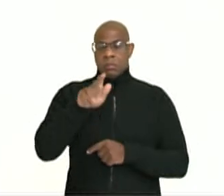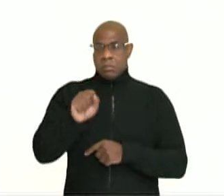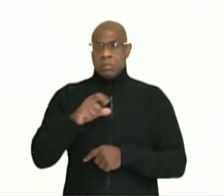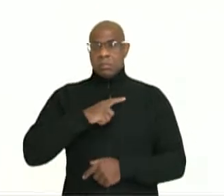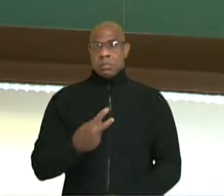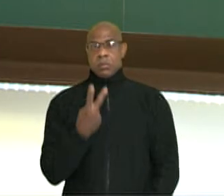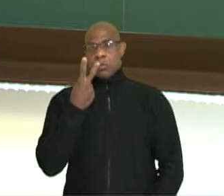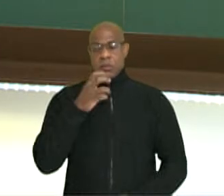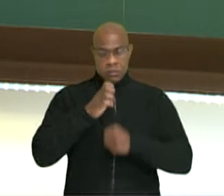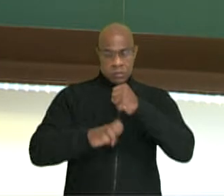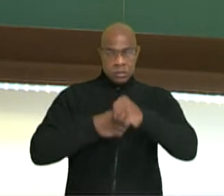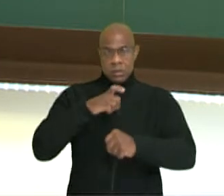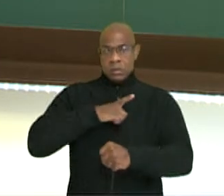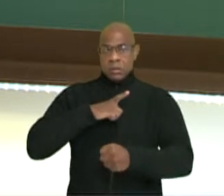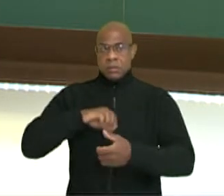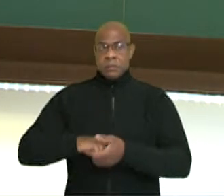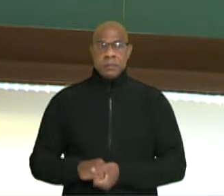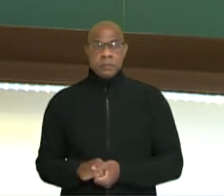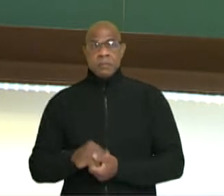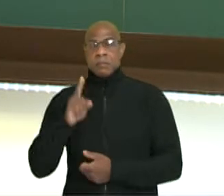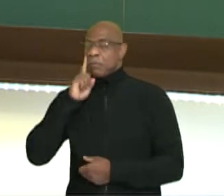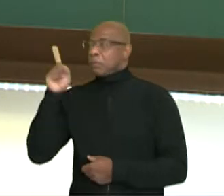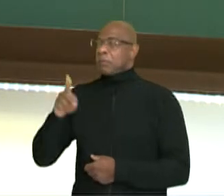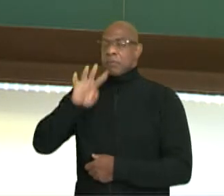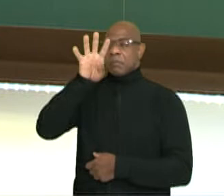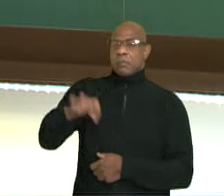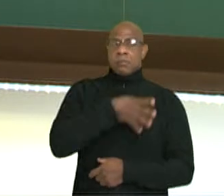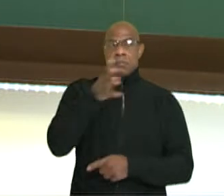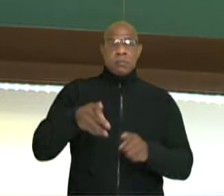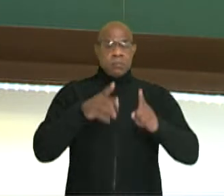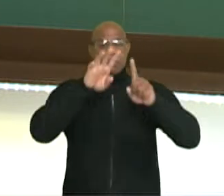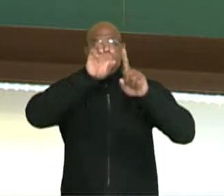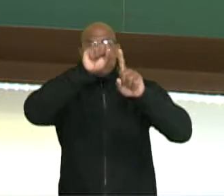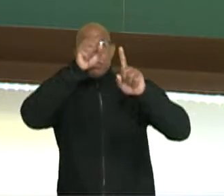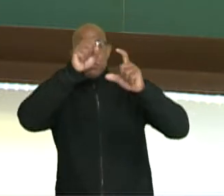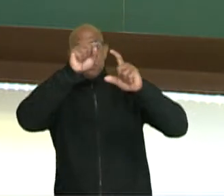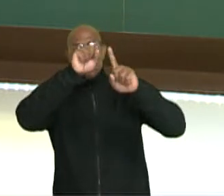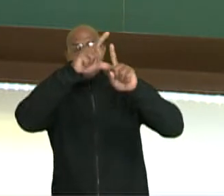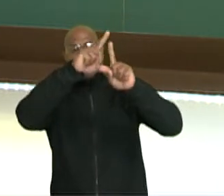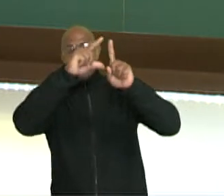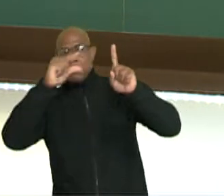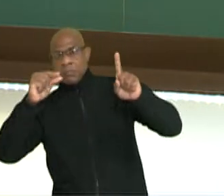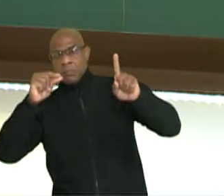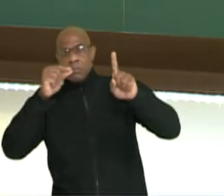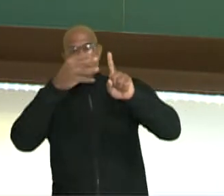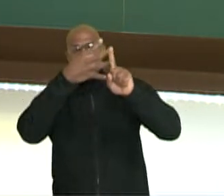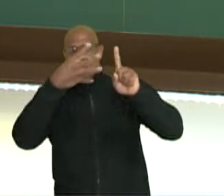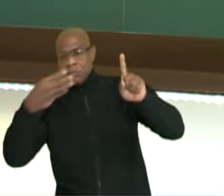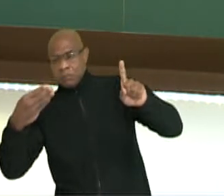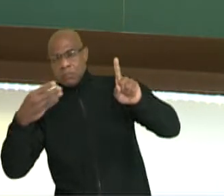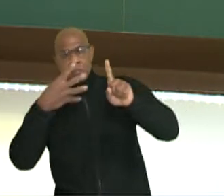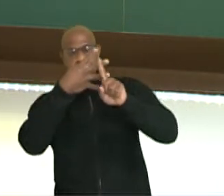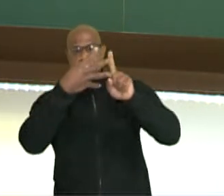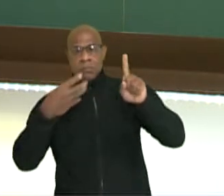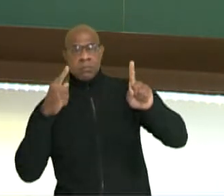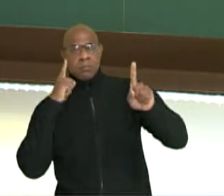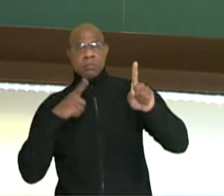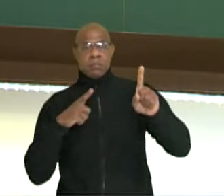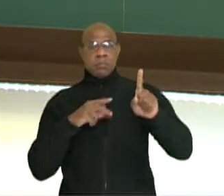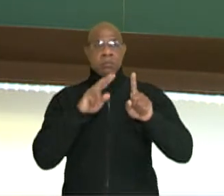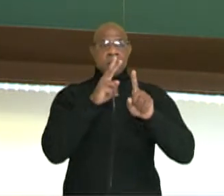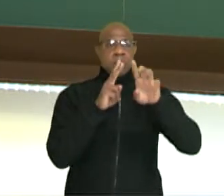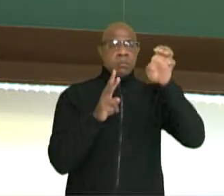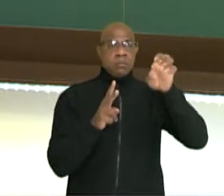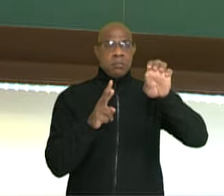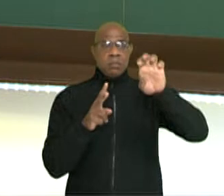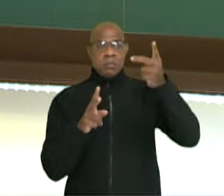2 elétrons. Aqui a gente tem a distribuição eletrônica dos gases nobres. Tá? Então o hélio está estável com seus 2